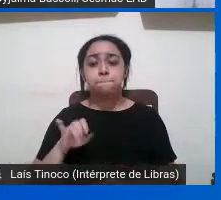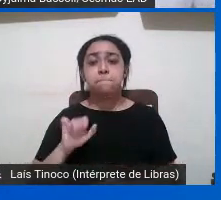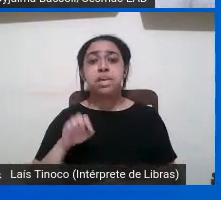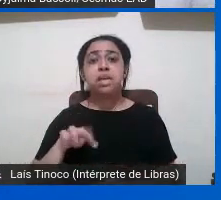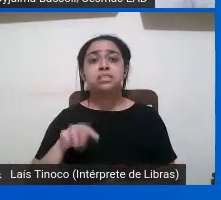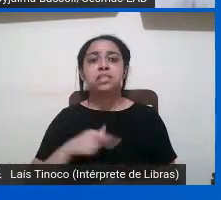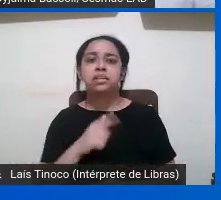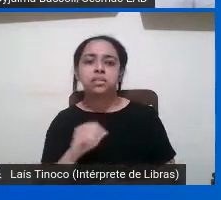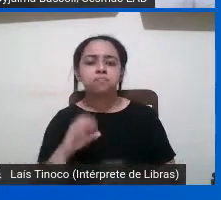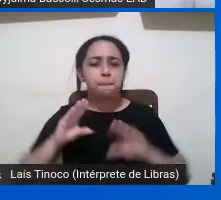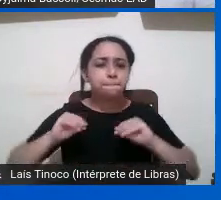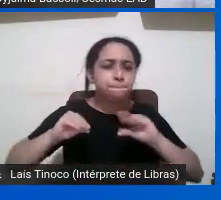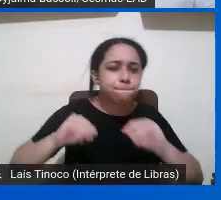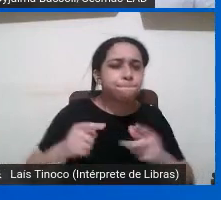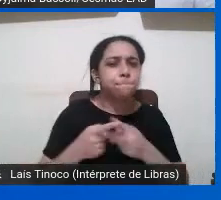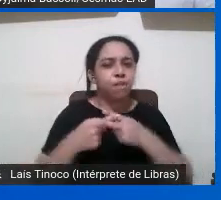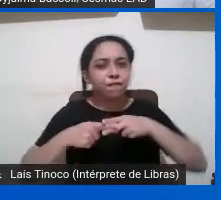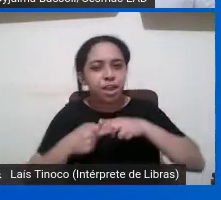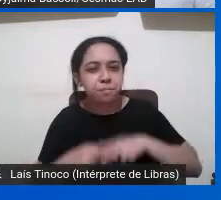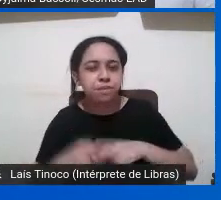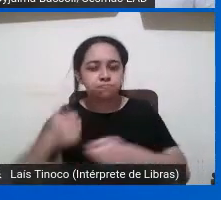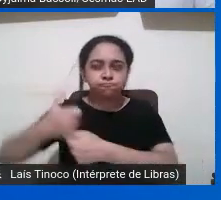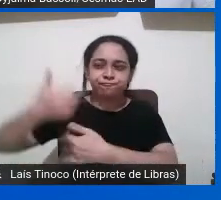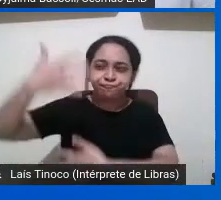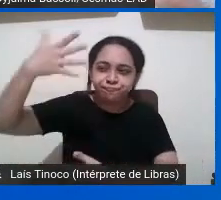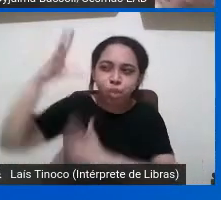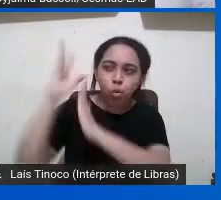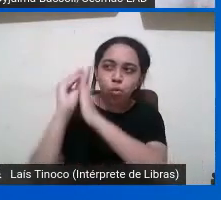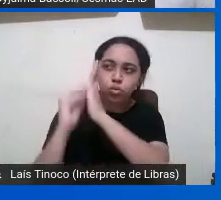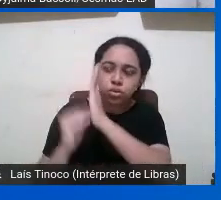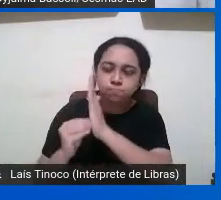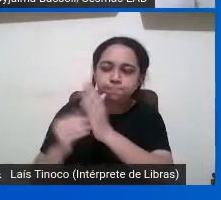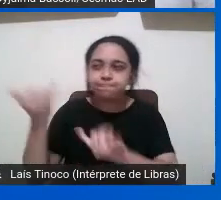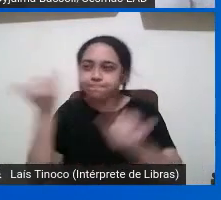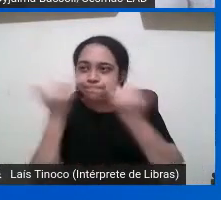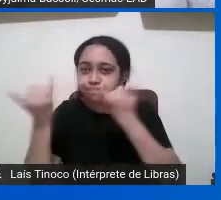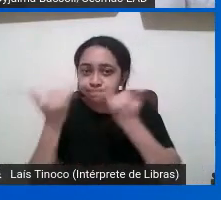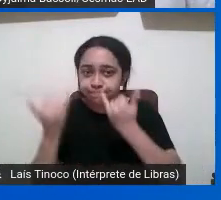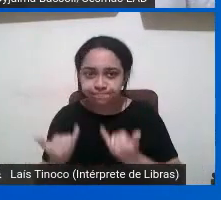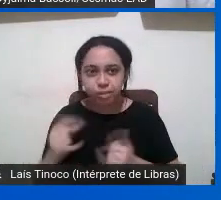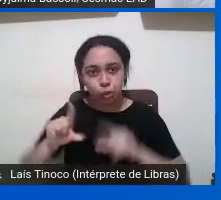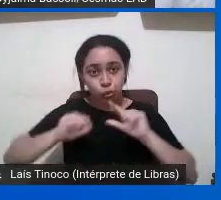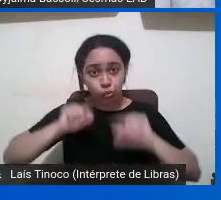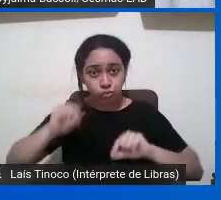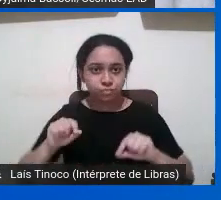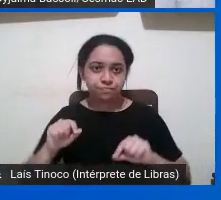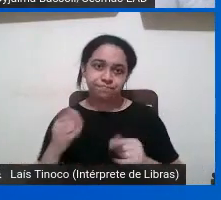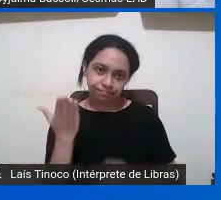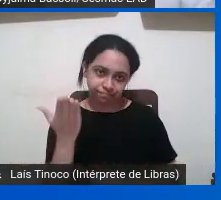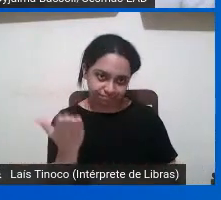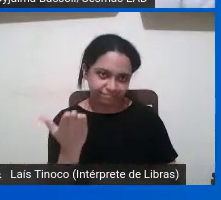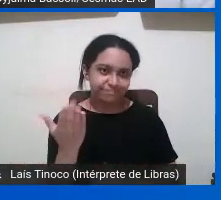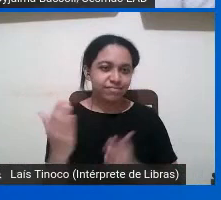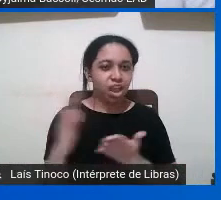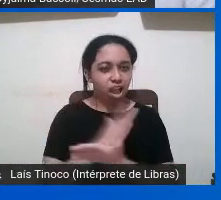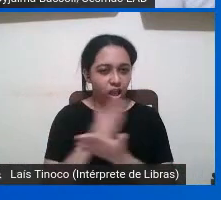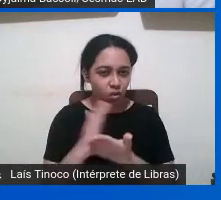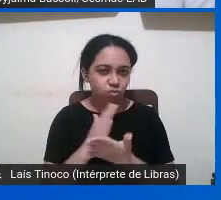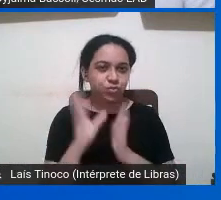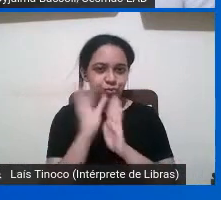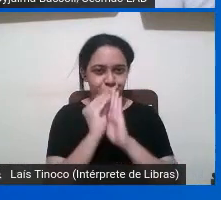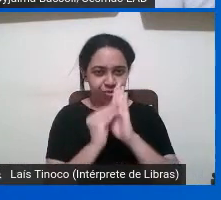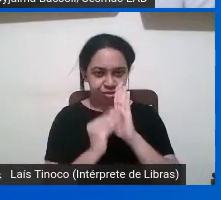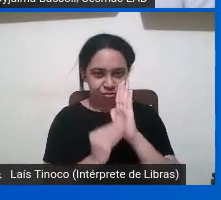fazendo acesso aos conteúdos que estão selecionados aqui por exemplo alguns conteúdos que estão previstos